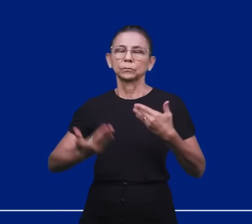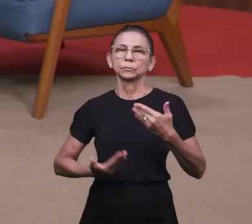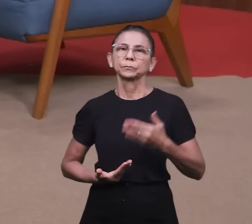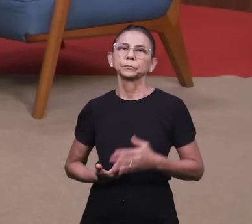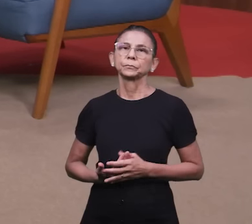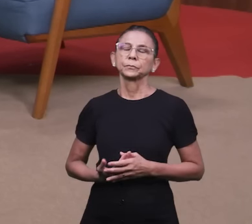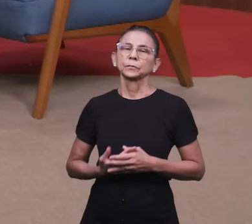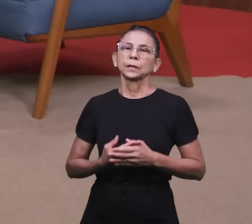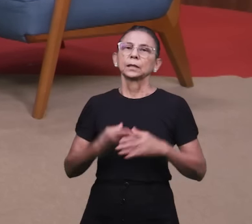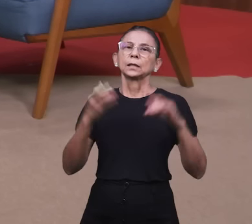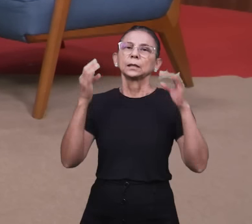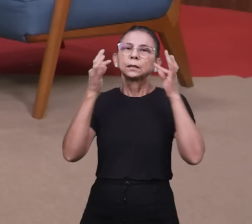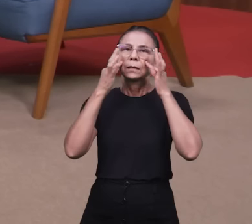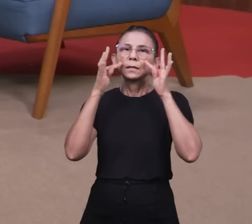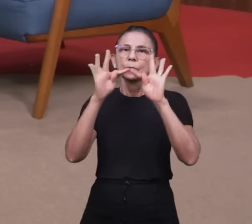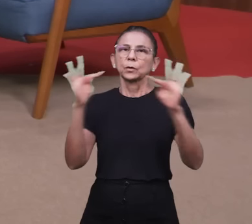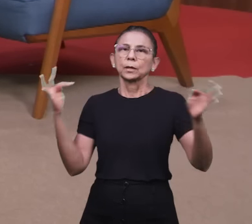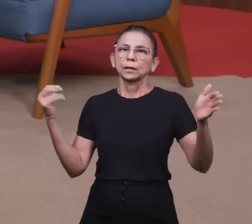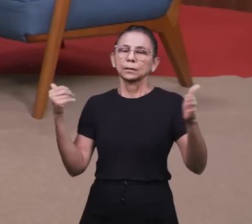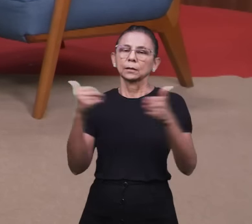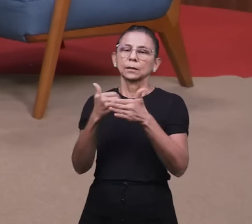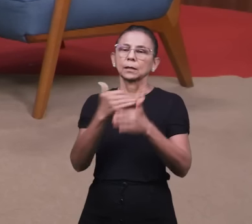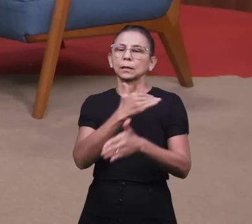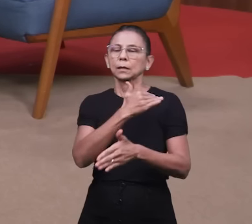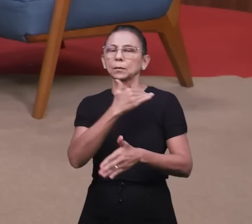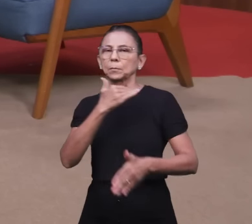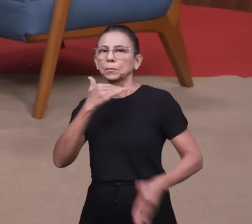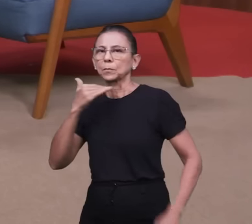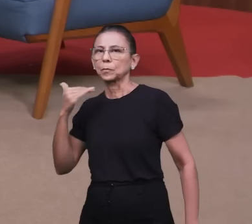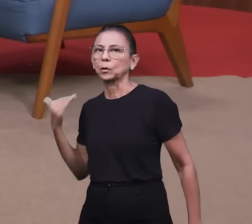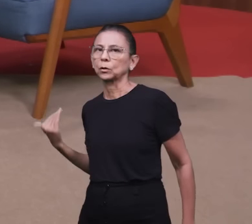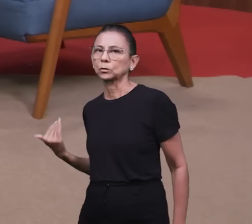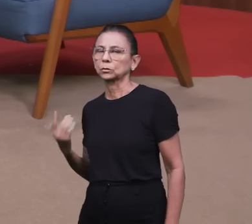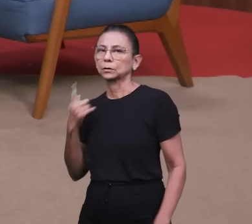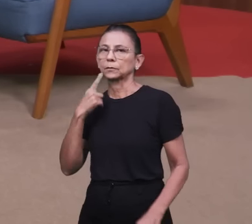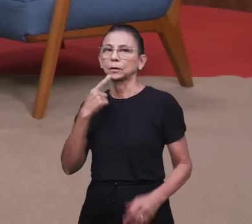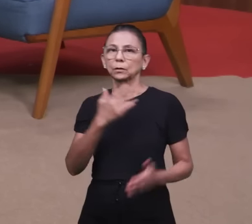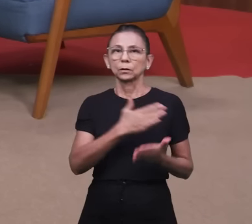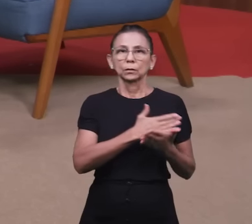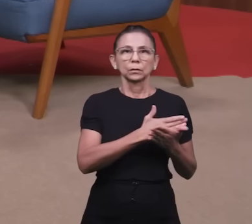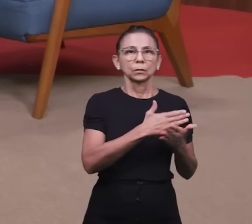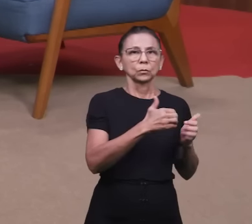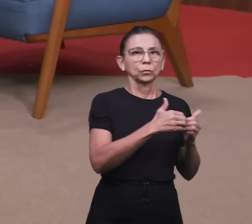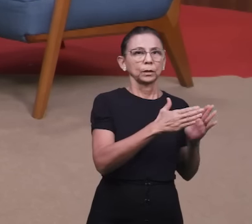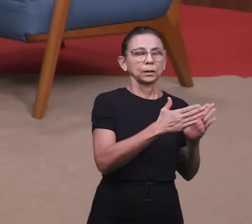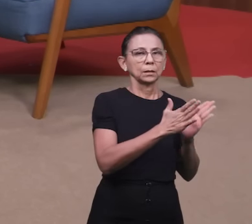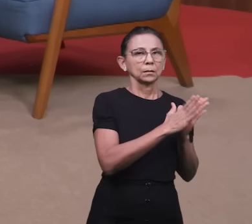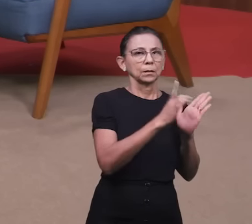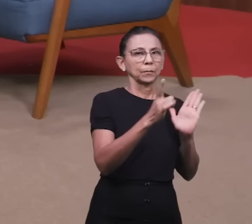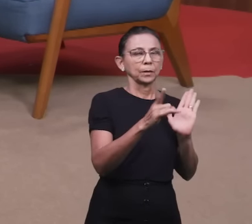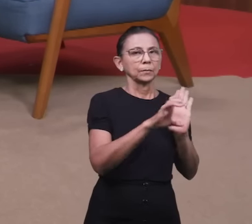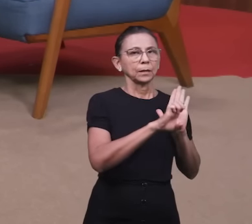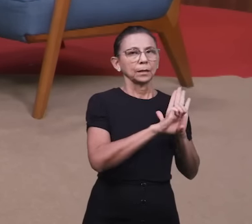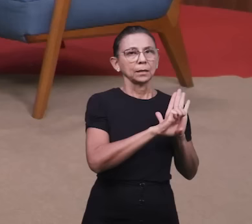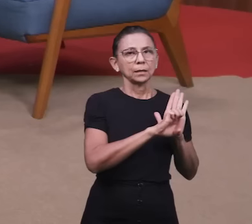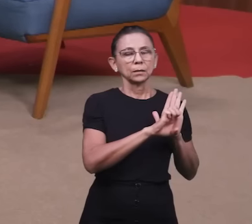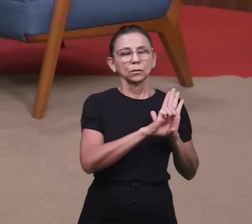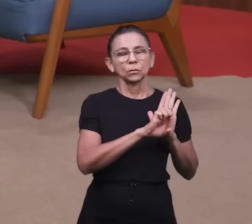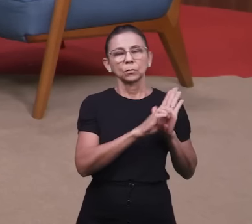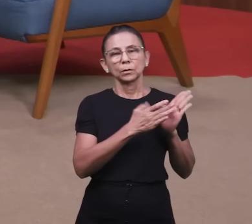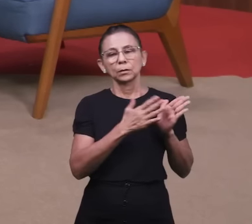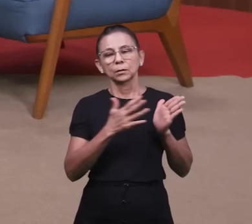então nós vemos que essa aplicação nós saímos de um ponto a outro da Bíblia do início para o final da Bíblia